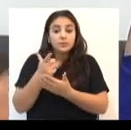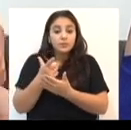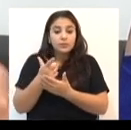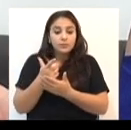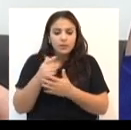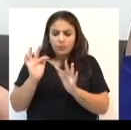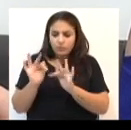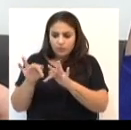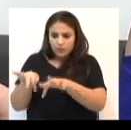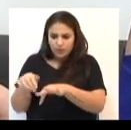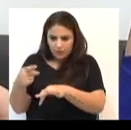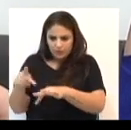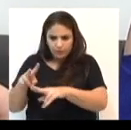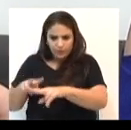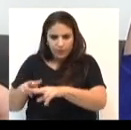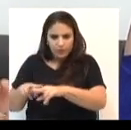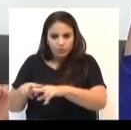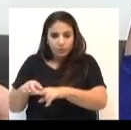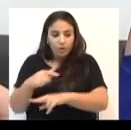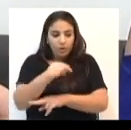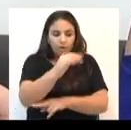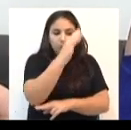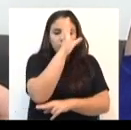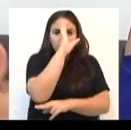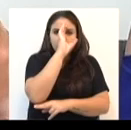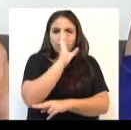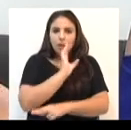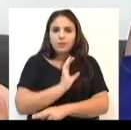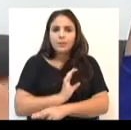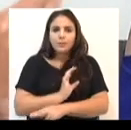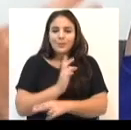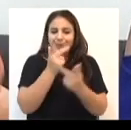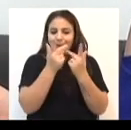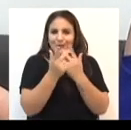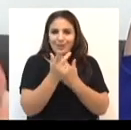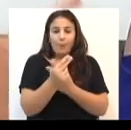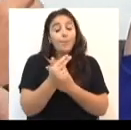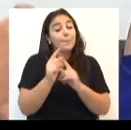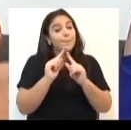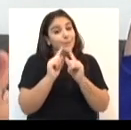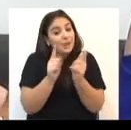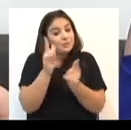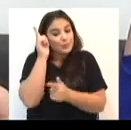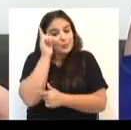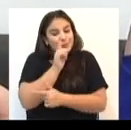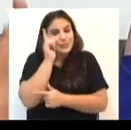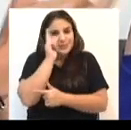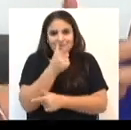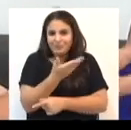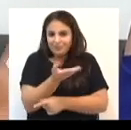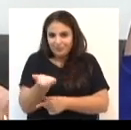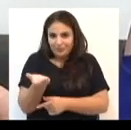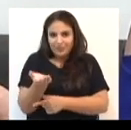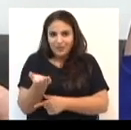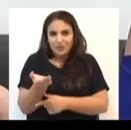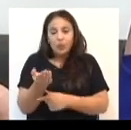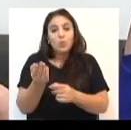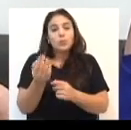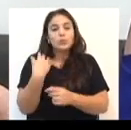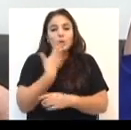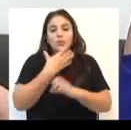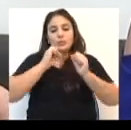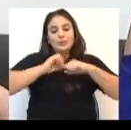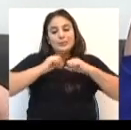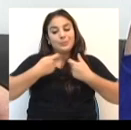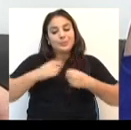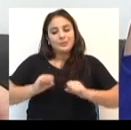saiam cidadãos de lá. Mas, para isso, assim como o nosso sistema carcerário, o nosso sistema socioeducativo